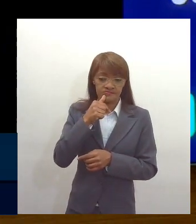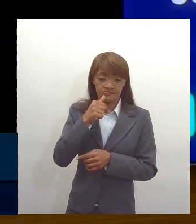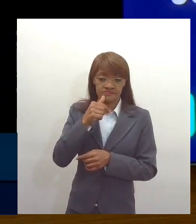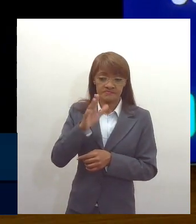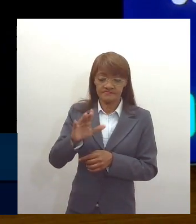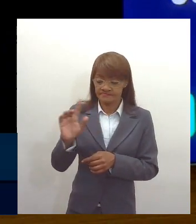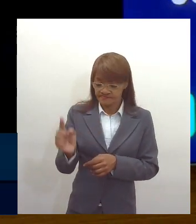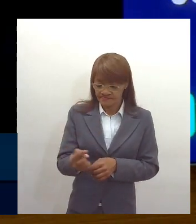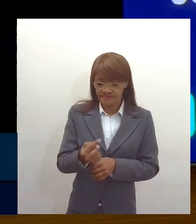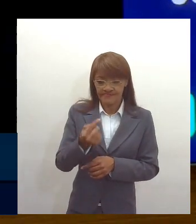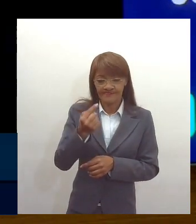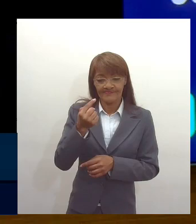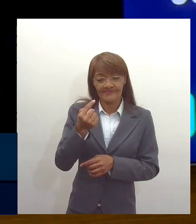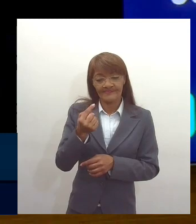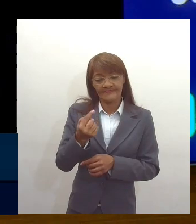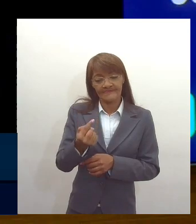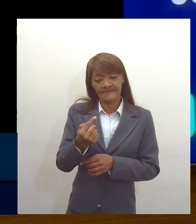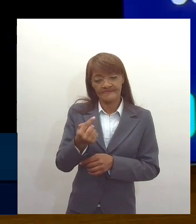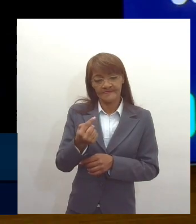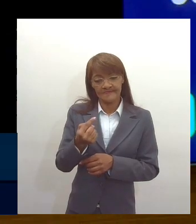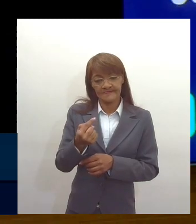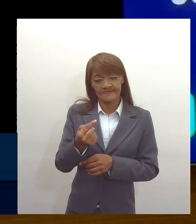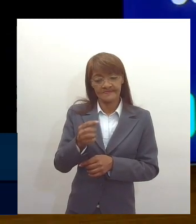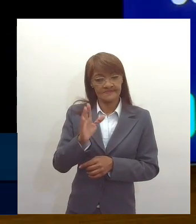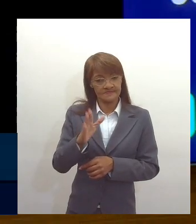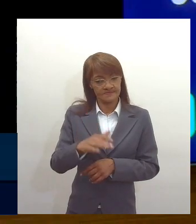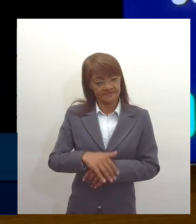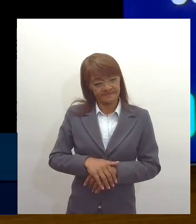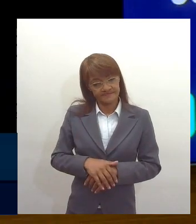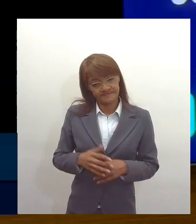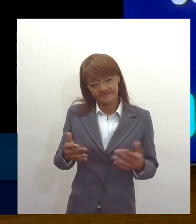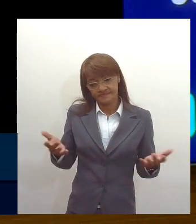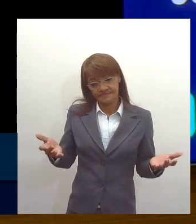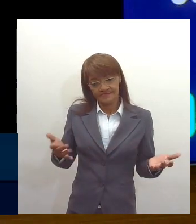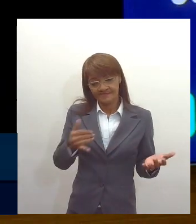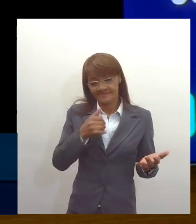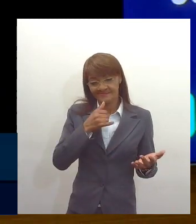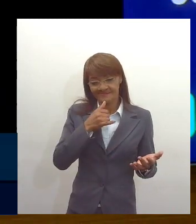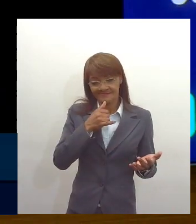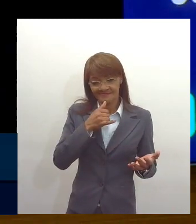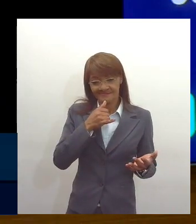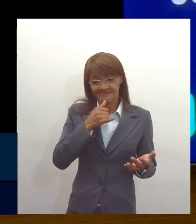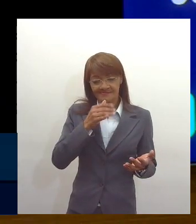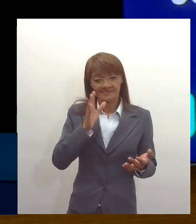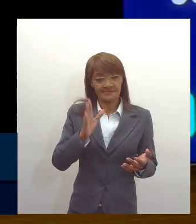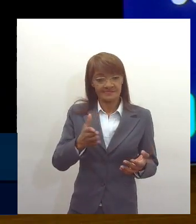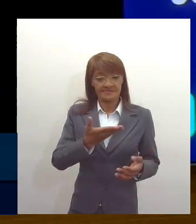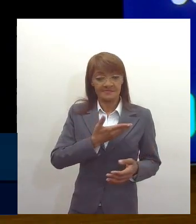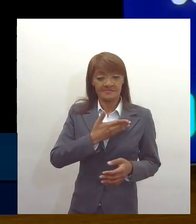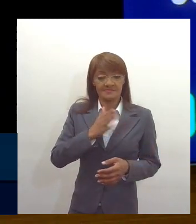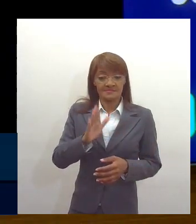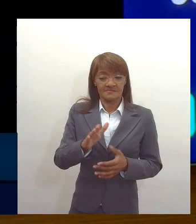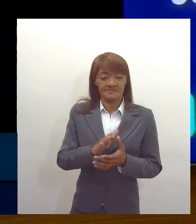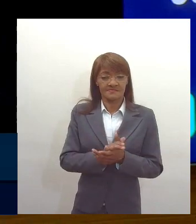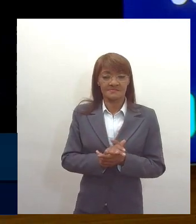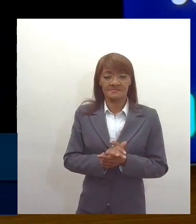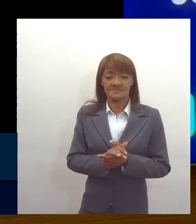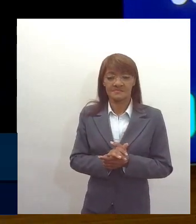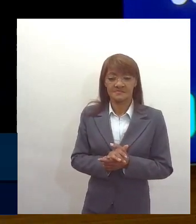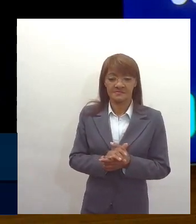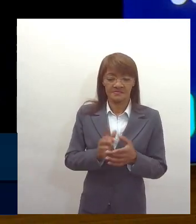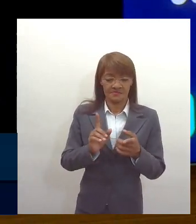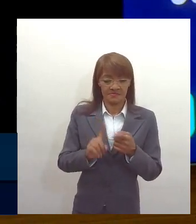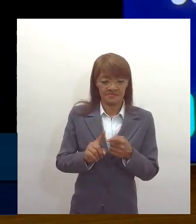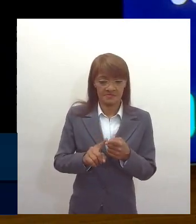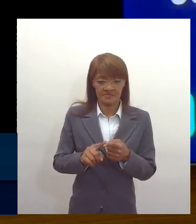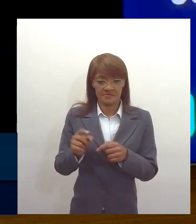encontrei, infelizmente, uma amiga, né, que infelizmente está há anos, né, com esse cuidado. Olha